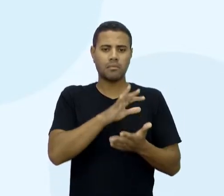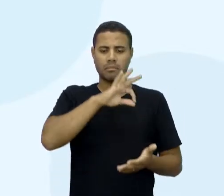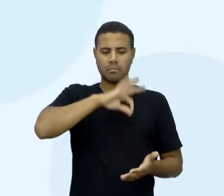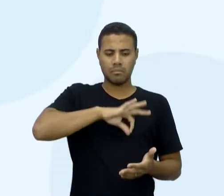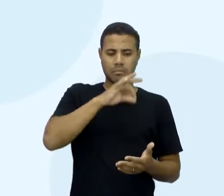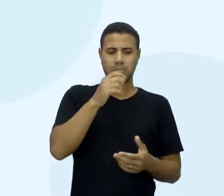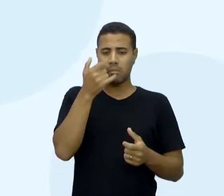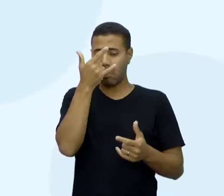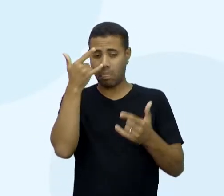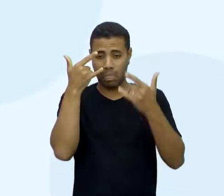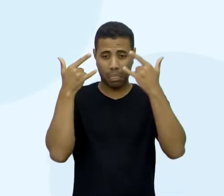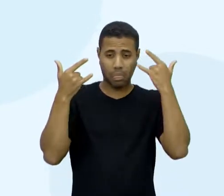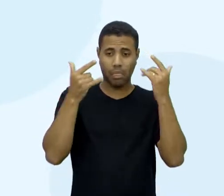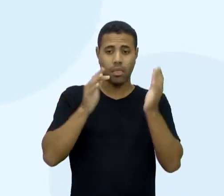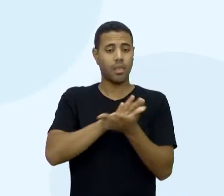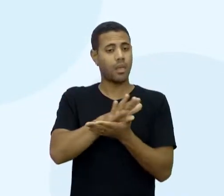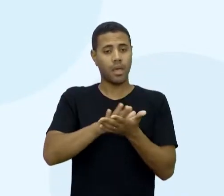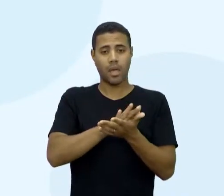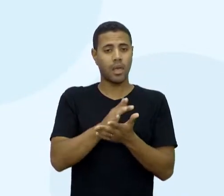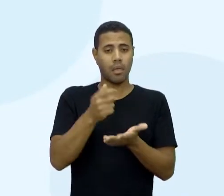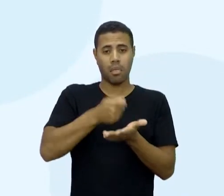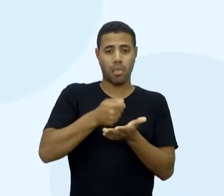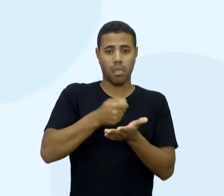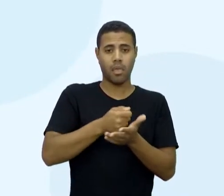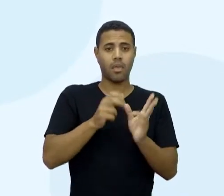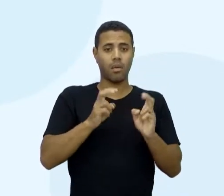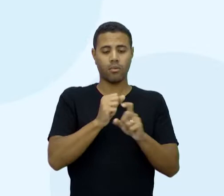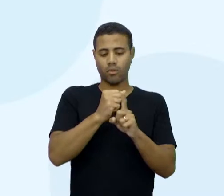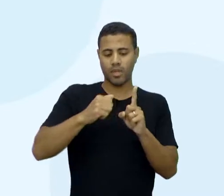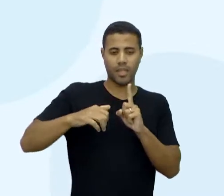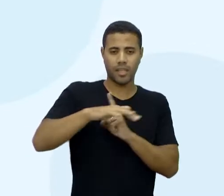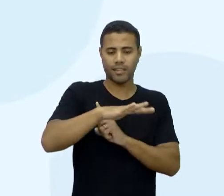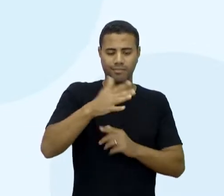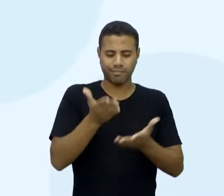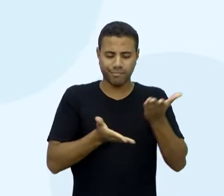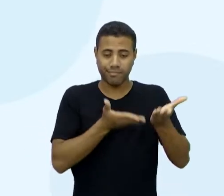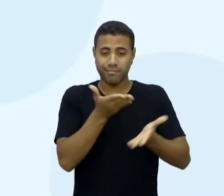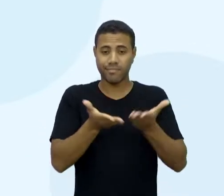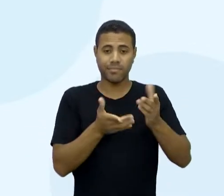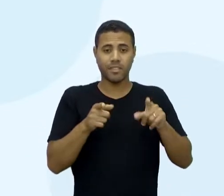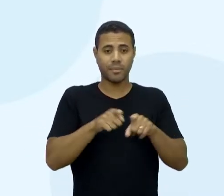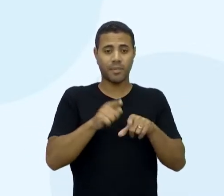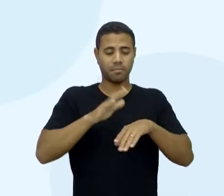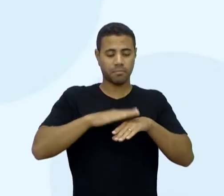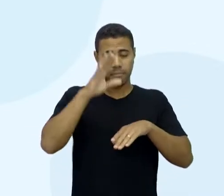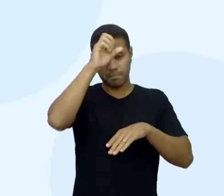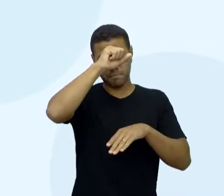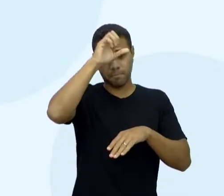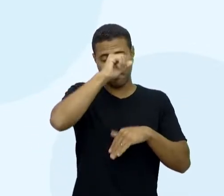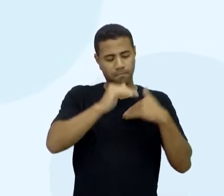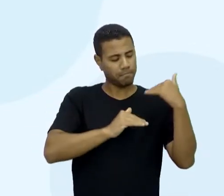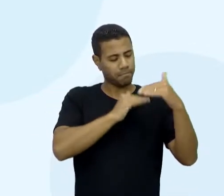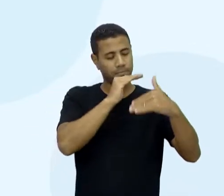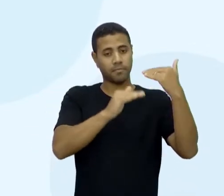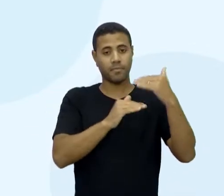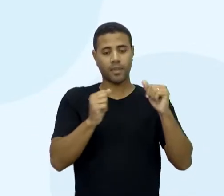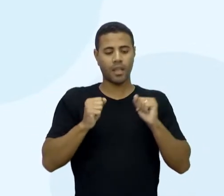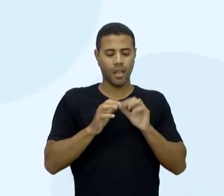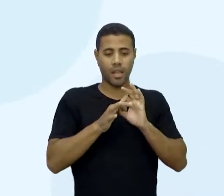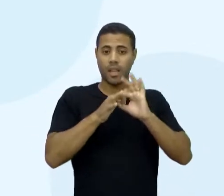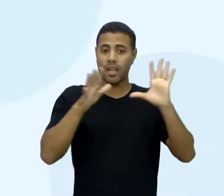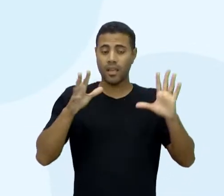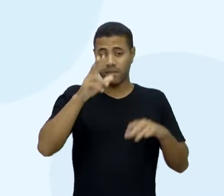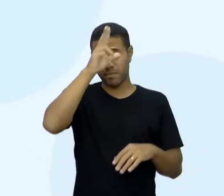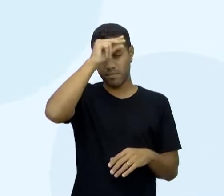visa ficar ganhando dinheiro, tá? A serviço da sociedade e do desenvolvimento, aberta ao público e